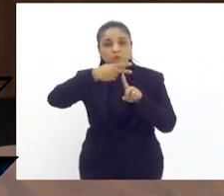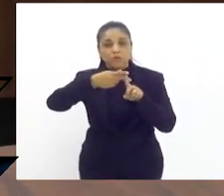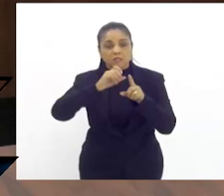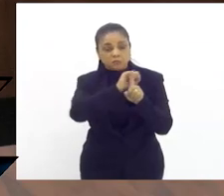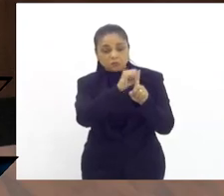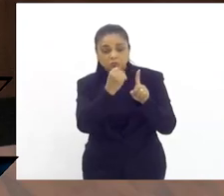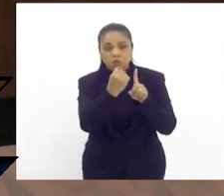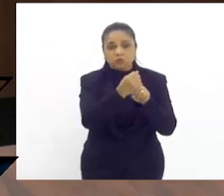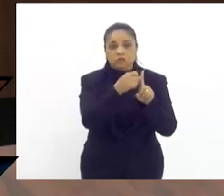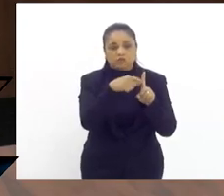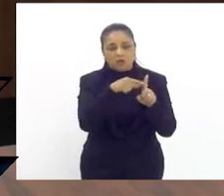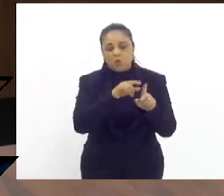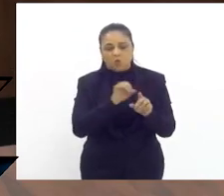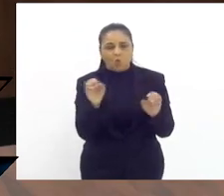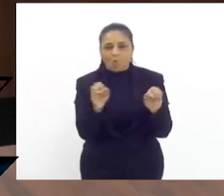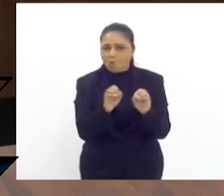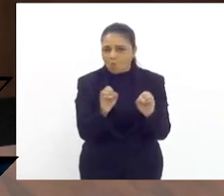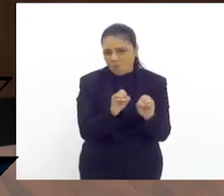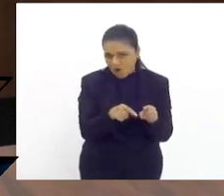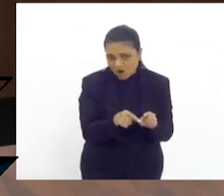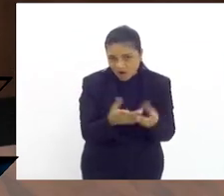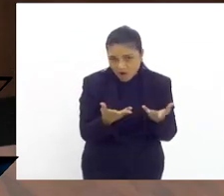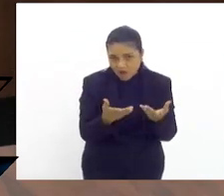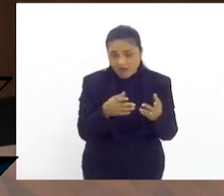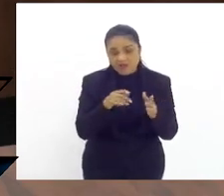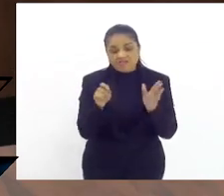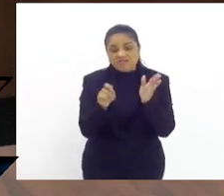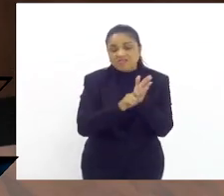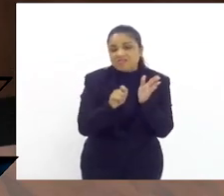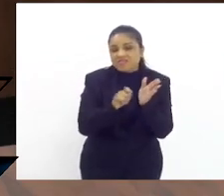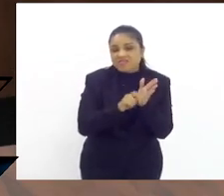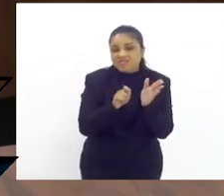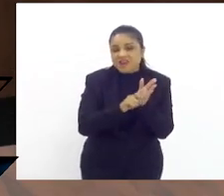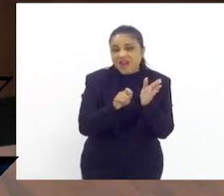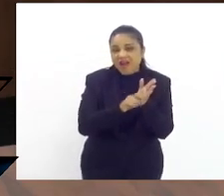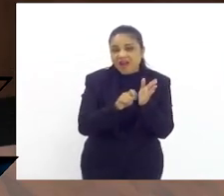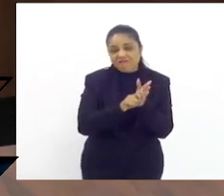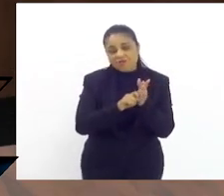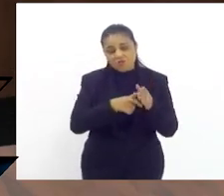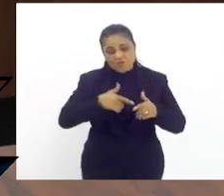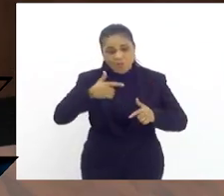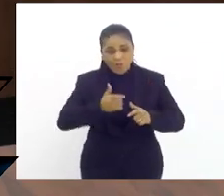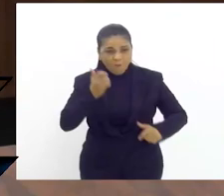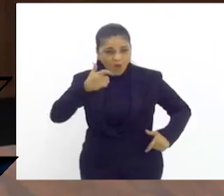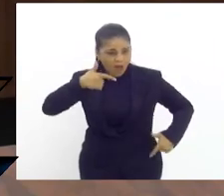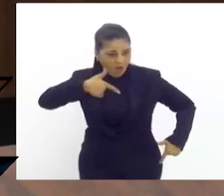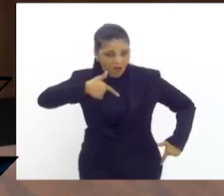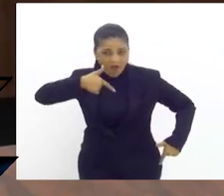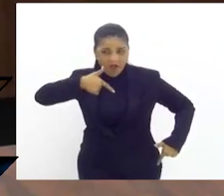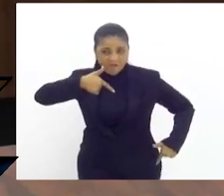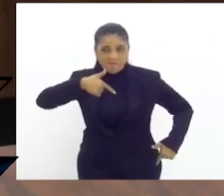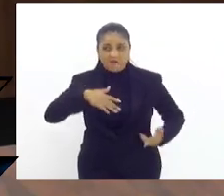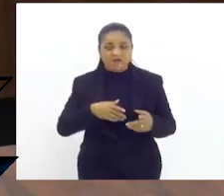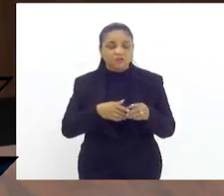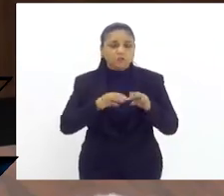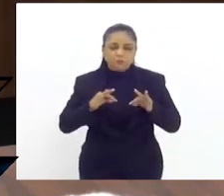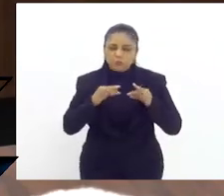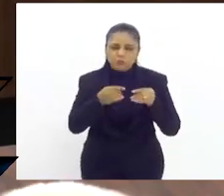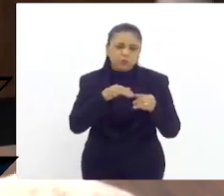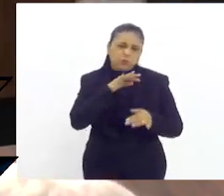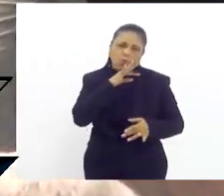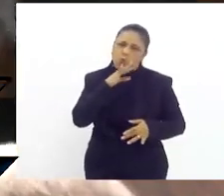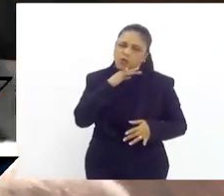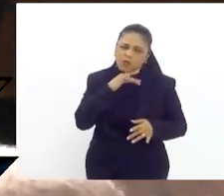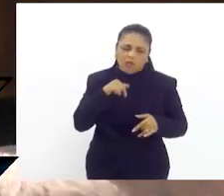ali a multiplicação era de tráfico de drogas multiplicação de armas multiplicação de tudo de ruim que